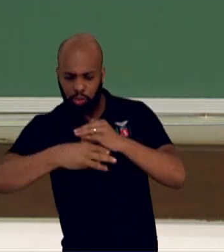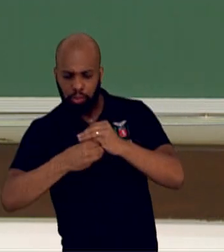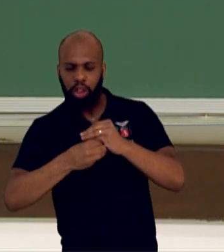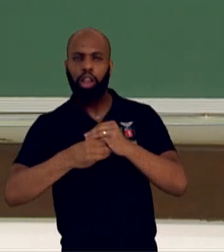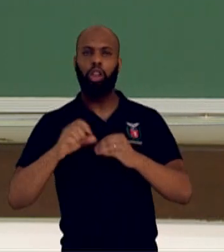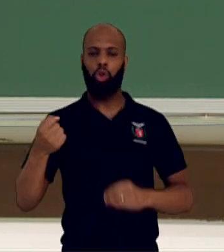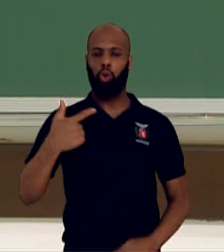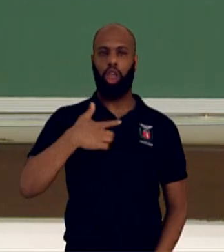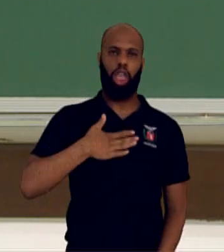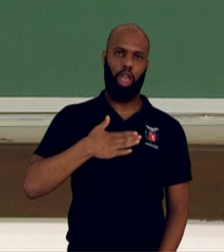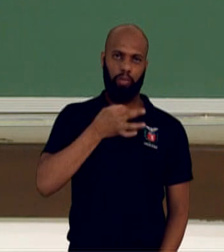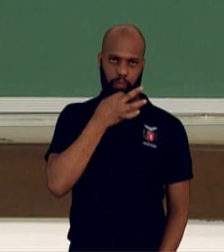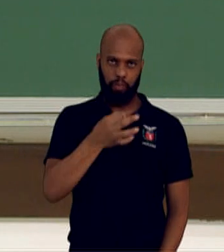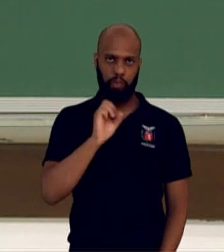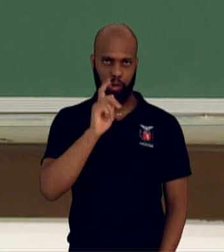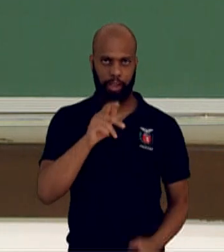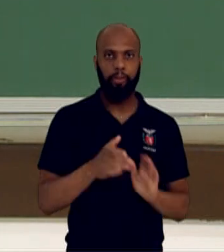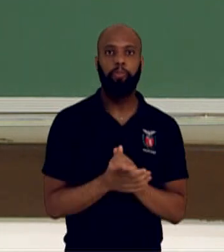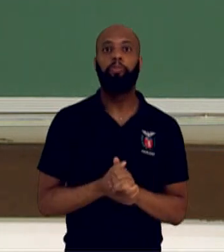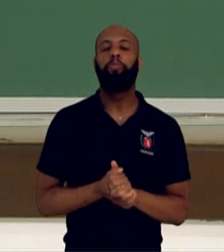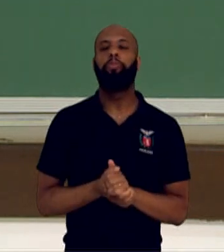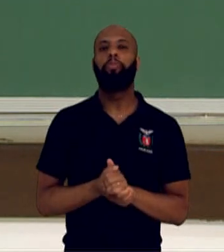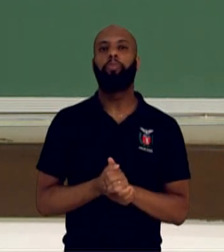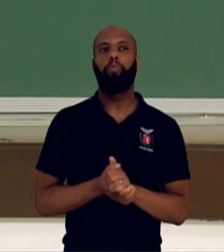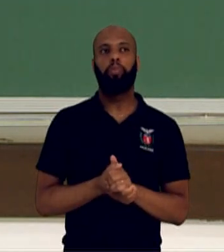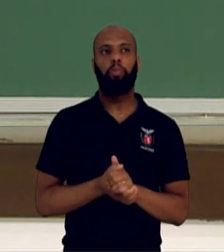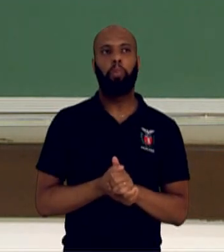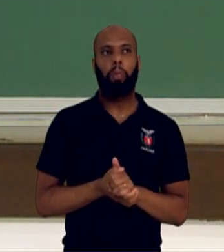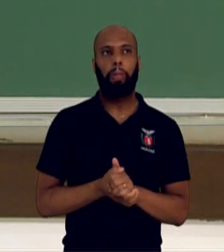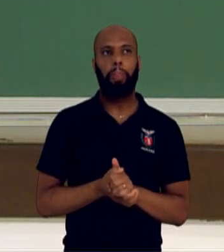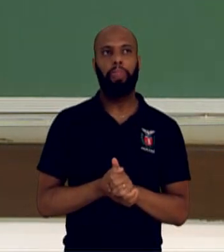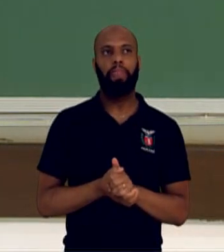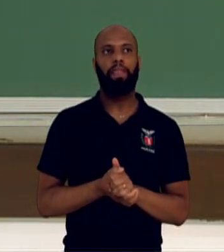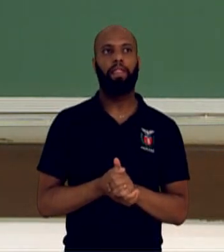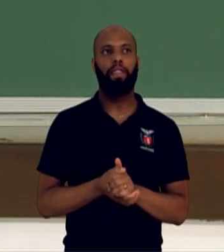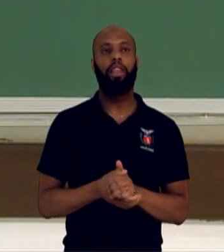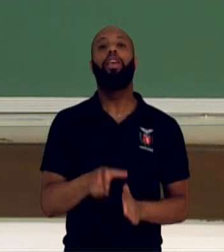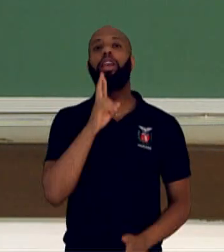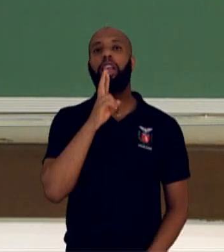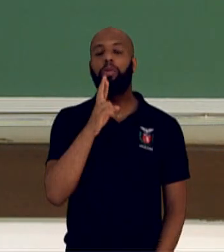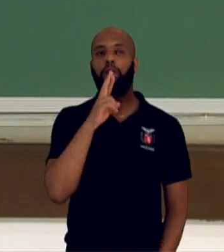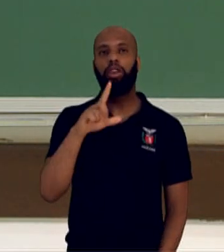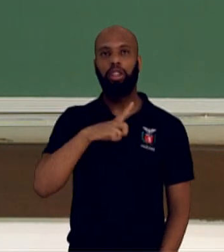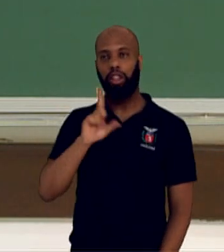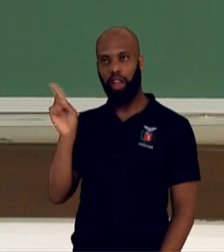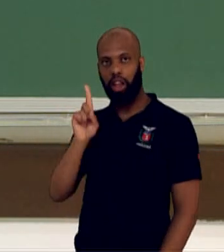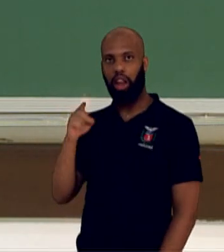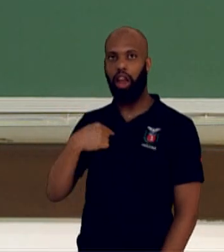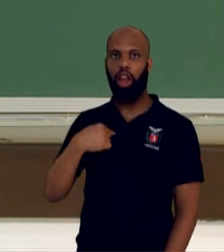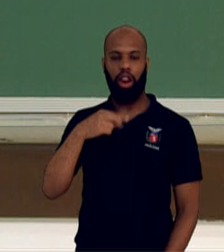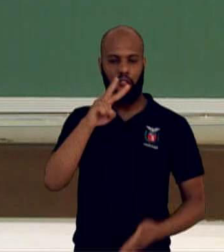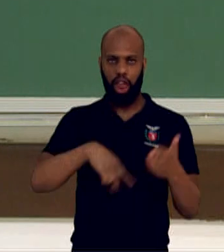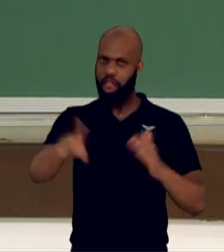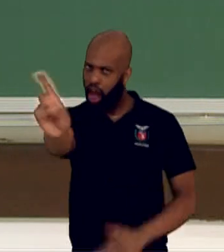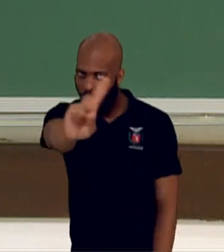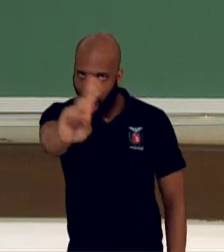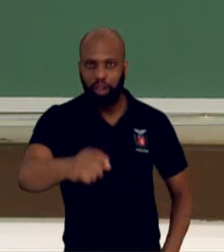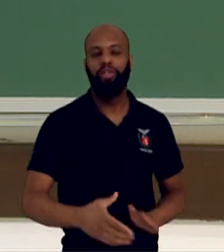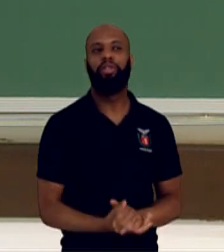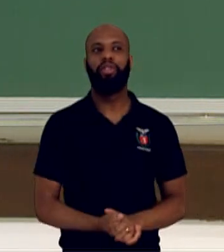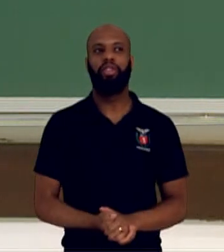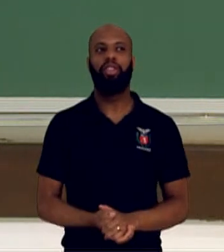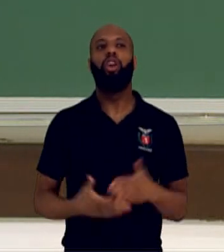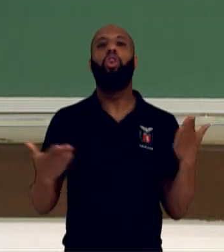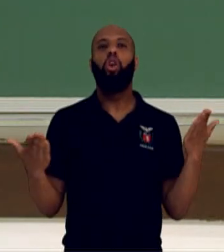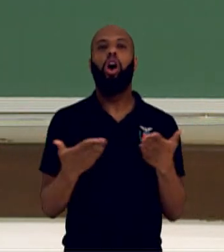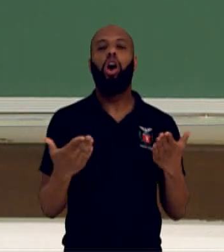eu sugeri ali, certo? Então, olha só, a resposta vai estar sugerida lá, não vou dar muito tempo para vocês lerem não. E